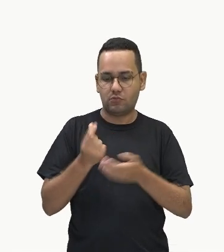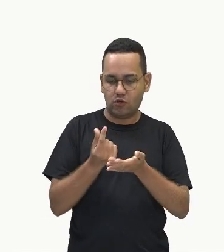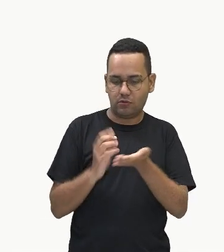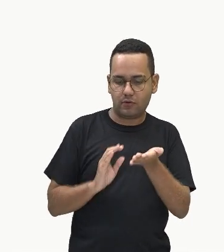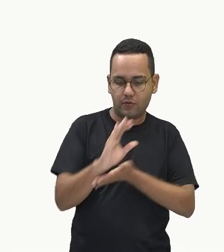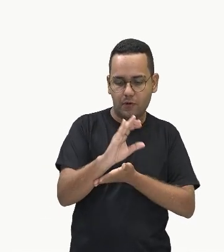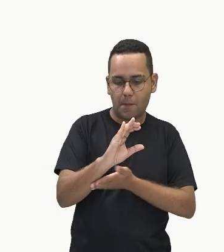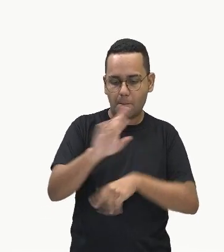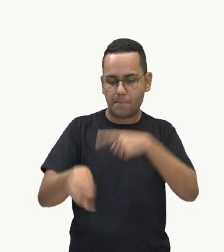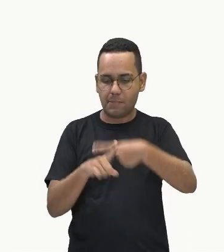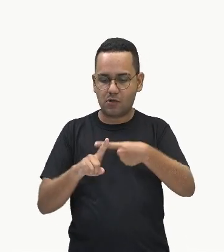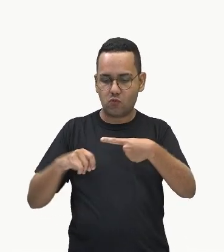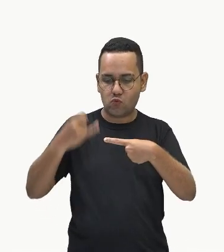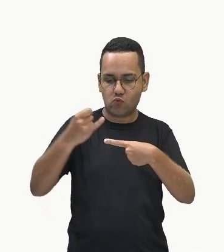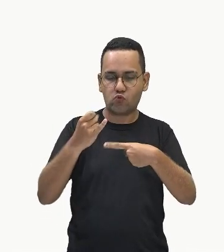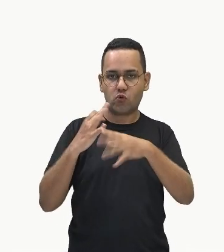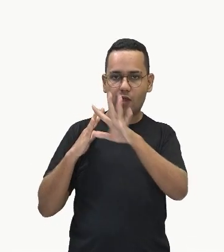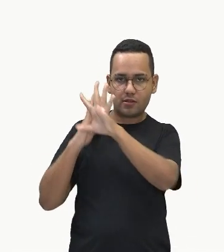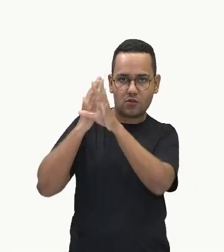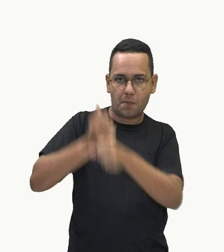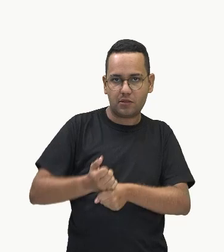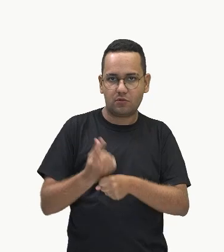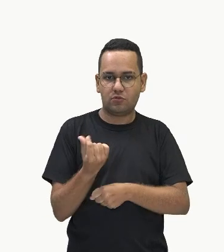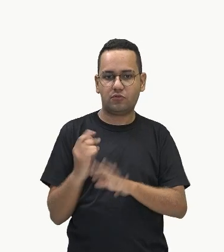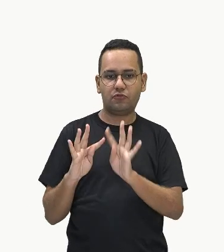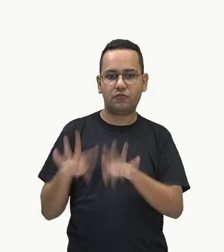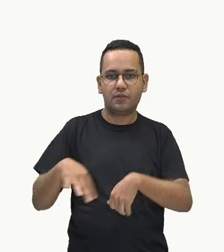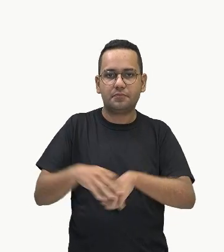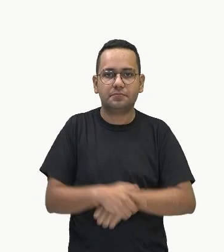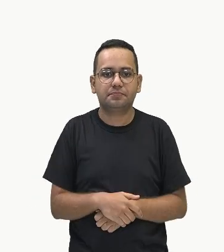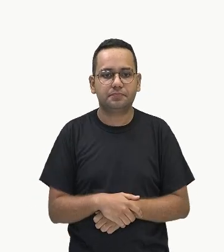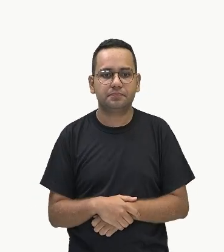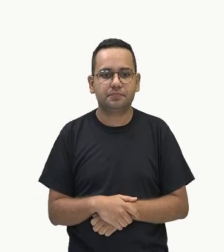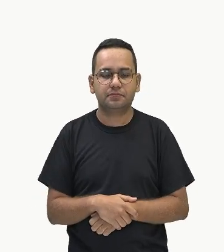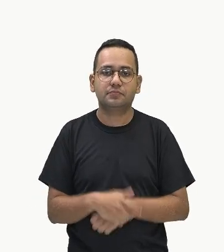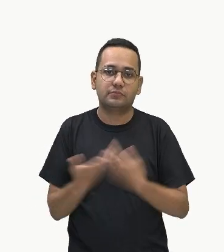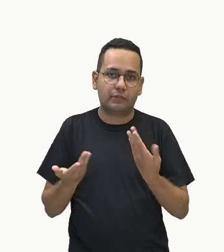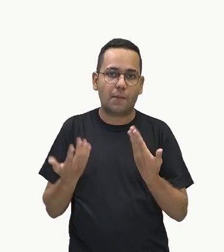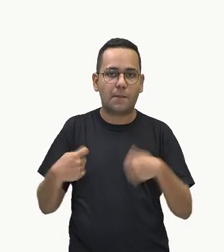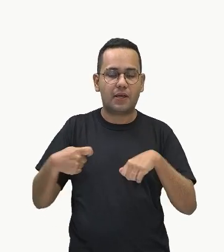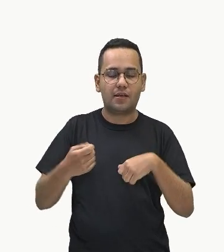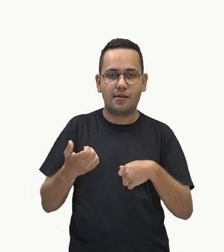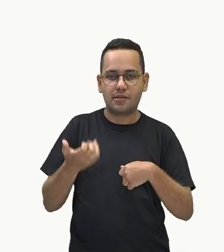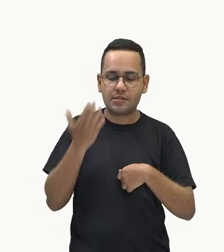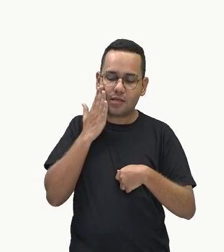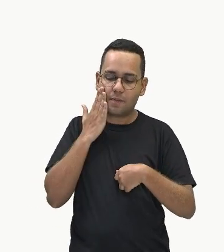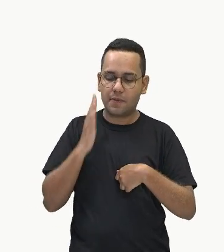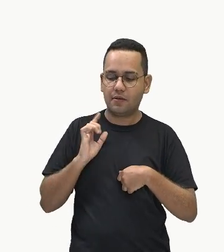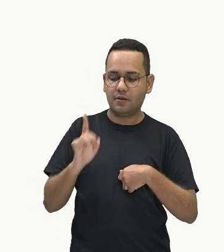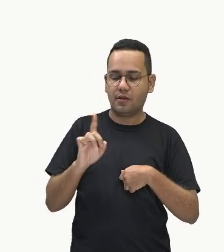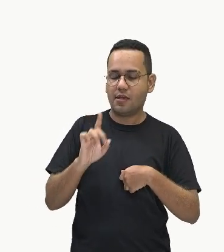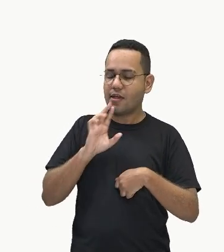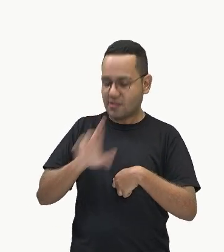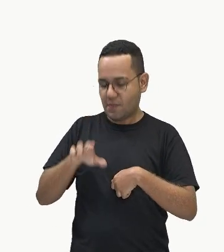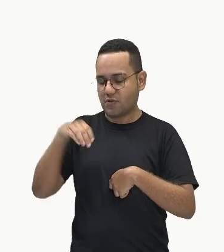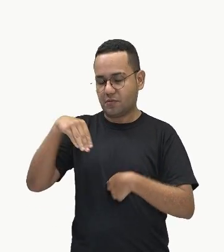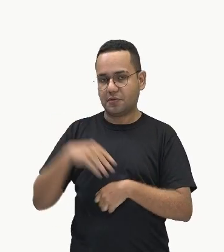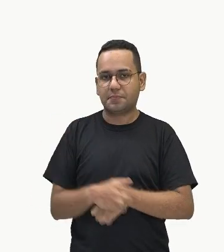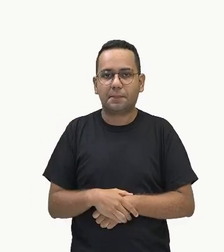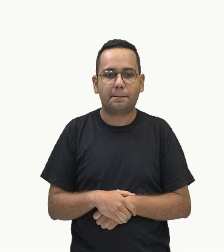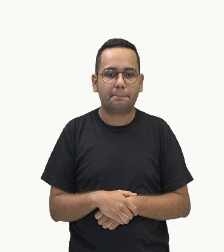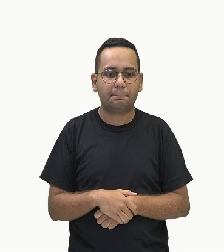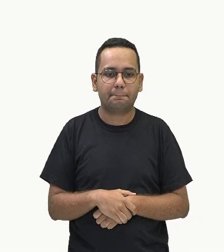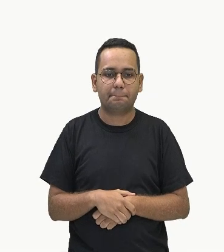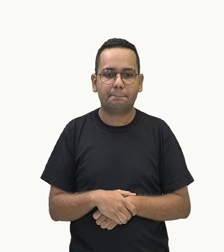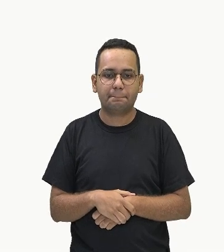pagar, melhor, aqui a resposta do nosso problema será o montante, tá bom? E aí o nosso problema sempre